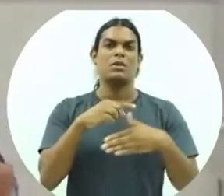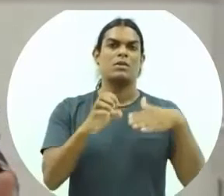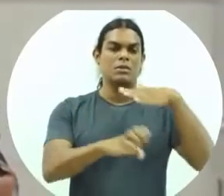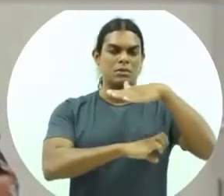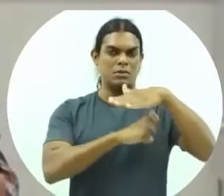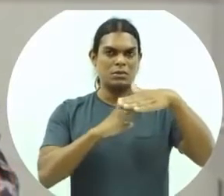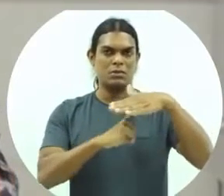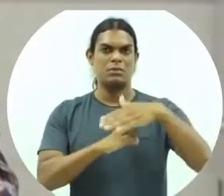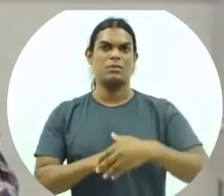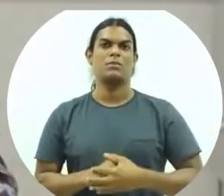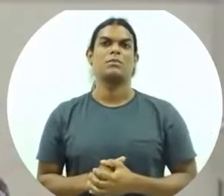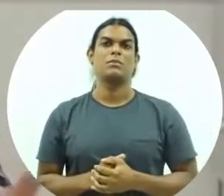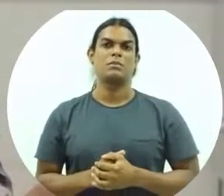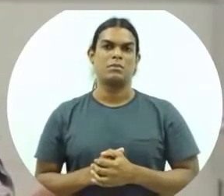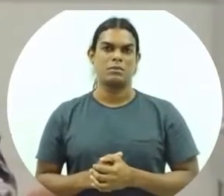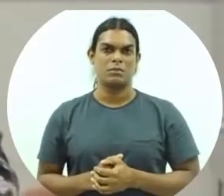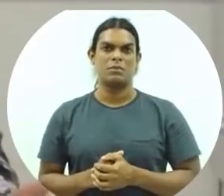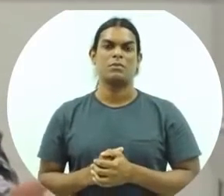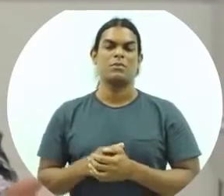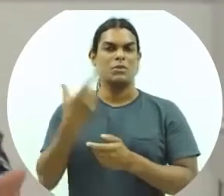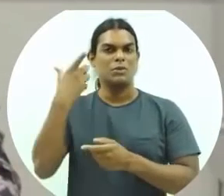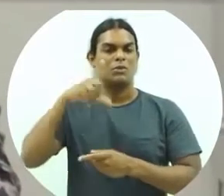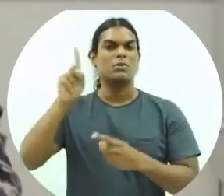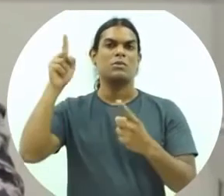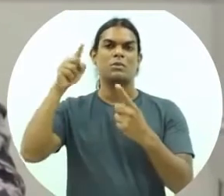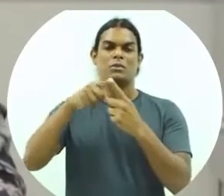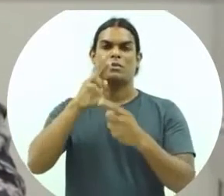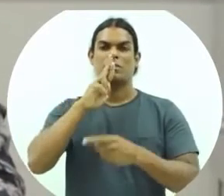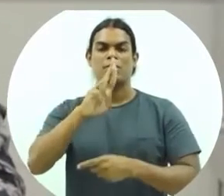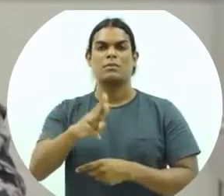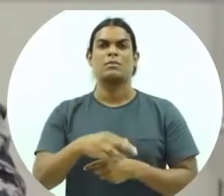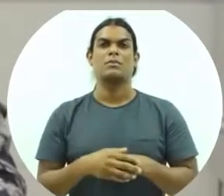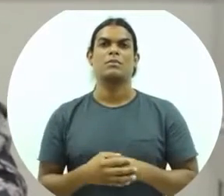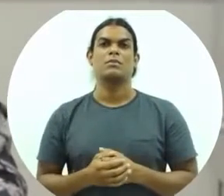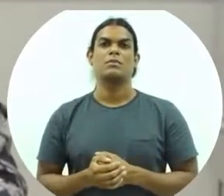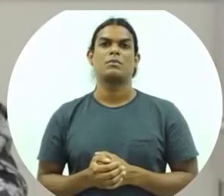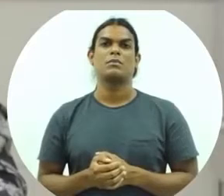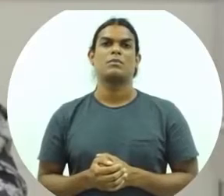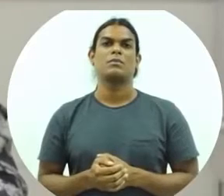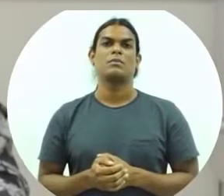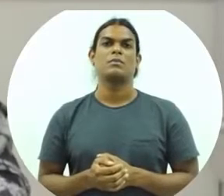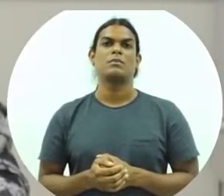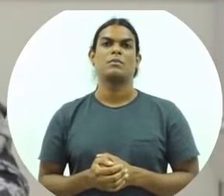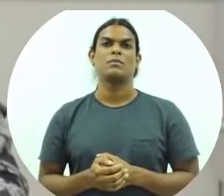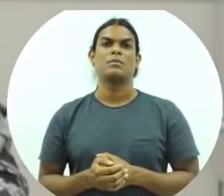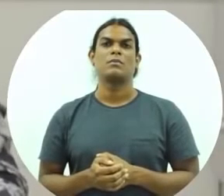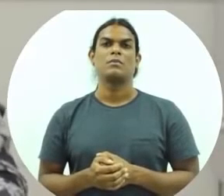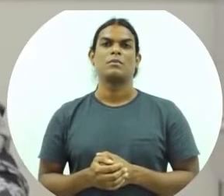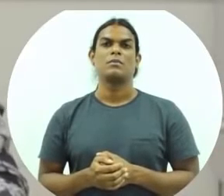a gente já supõe um alcance de resultado esperado pela organização.